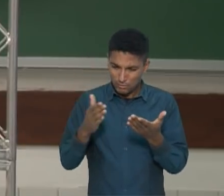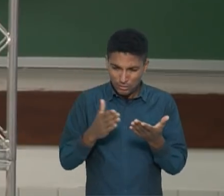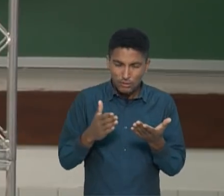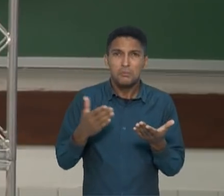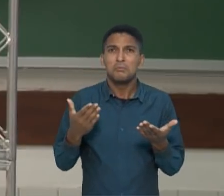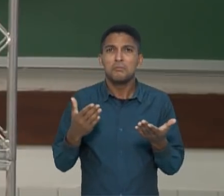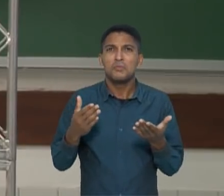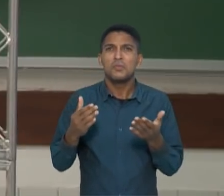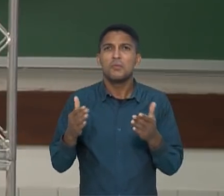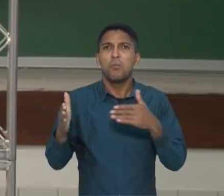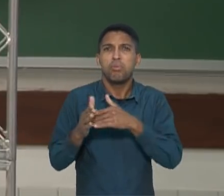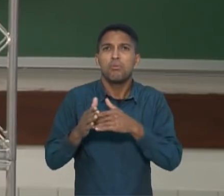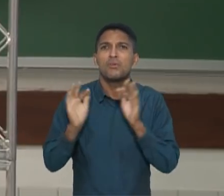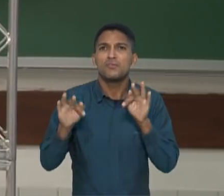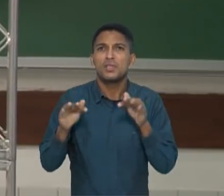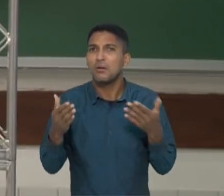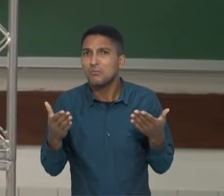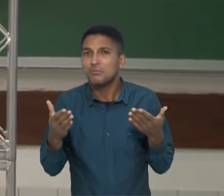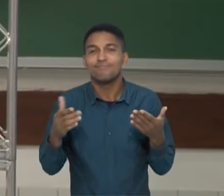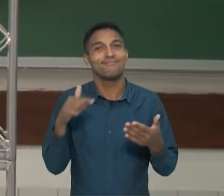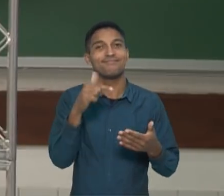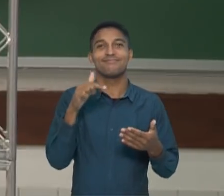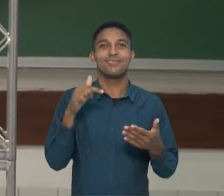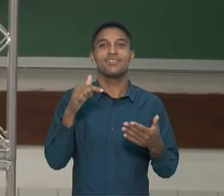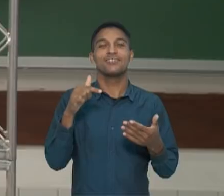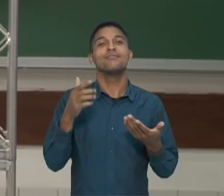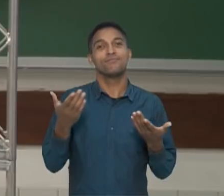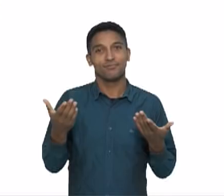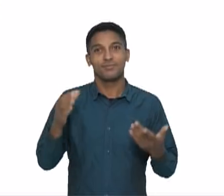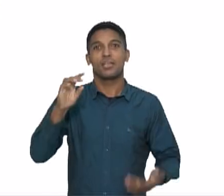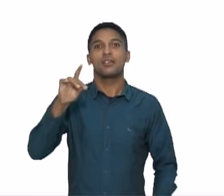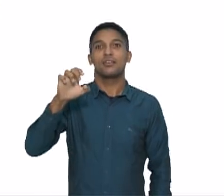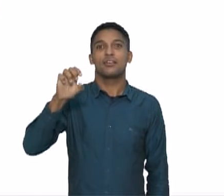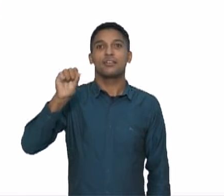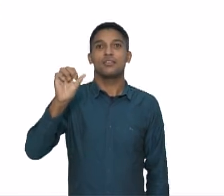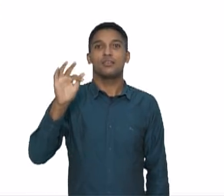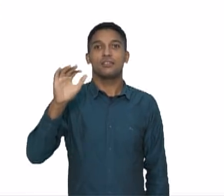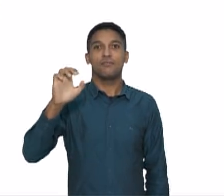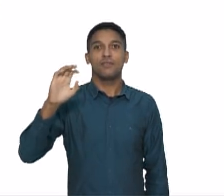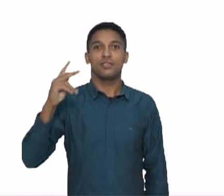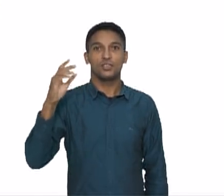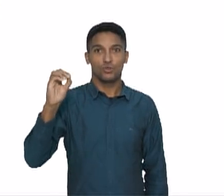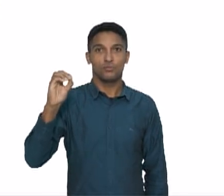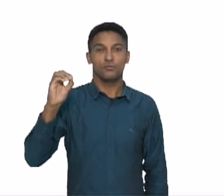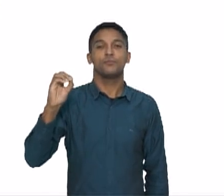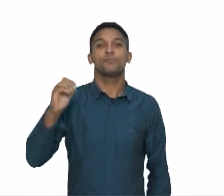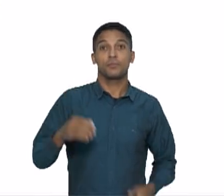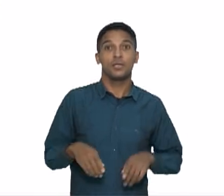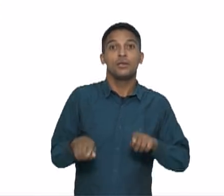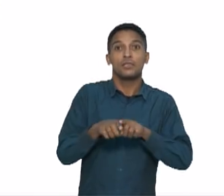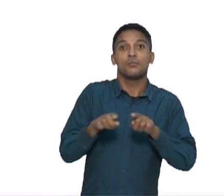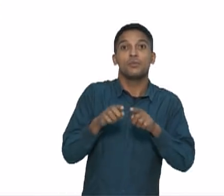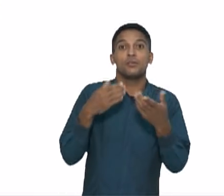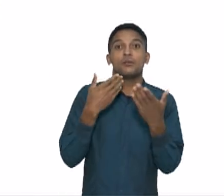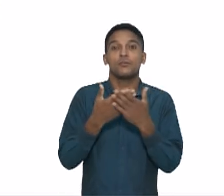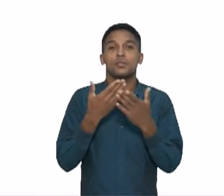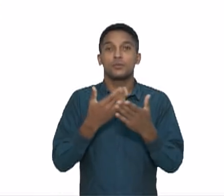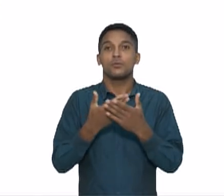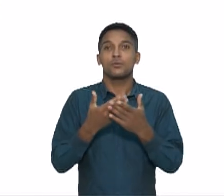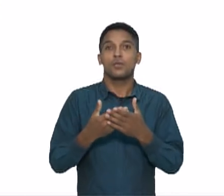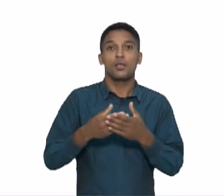um final, um desfecho para o conto, para a história. O que mais que a gente vai ver? A coerência na elaboração do enredo de